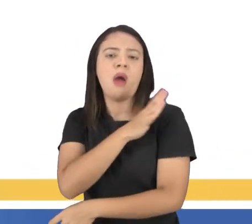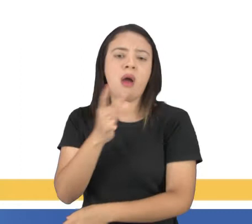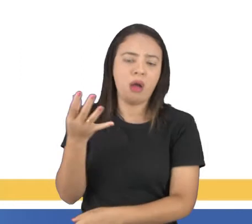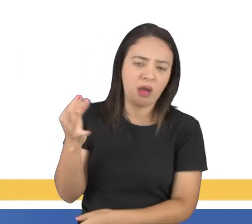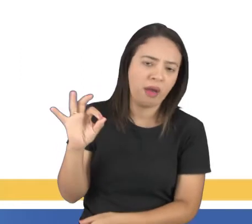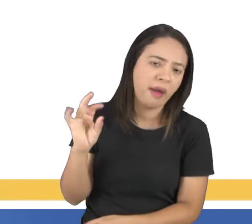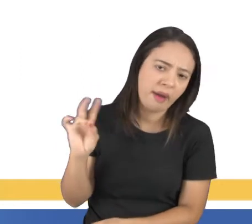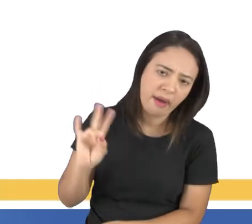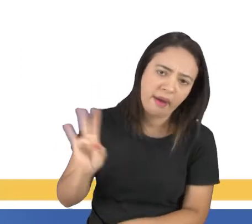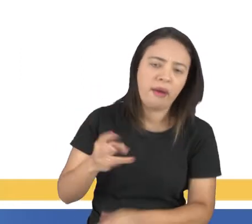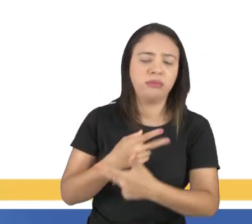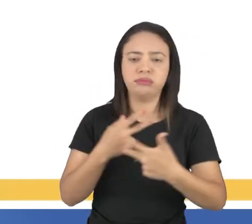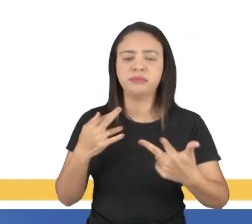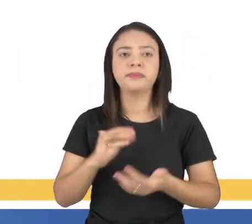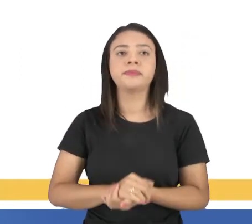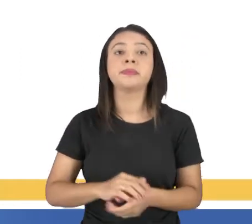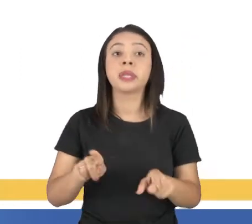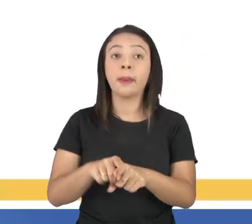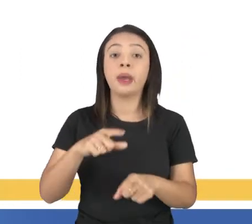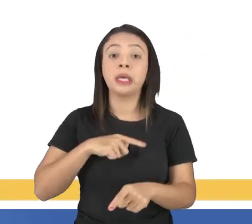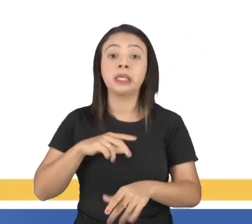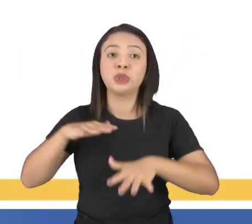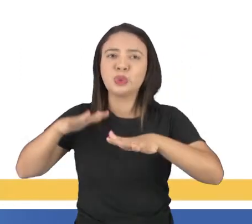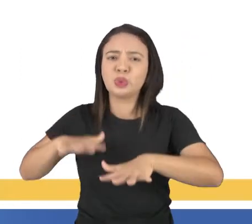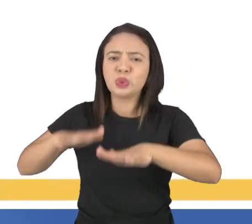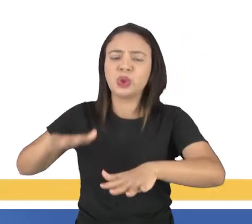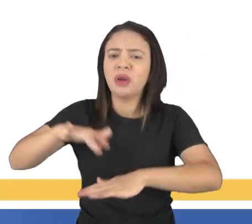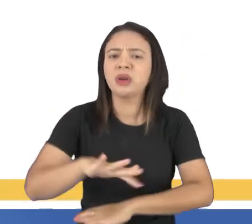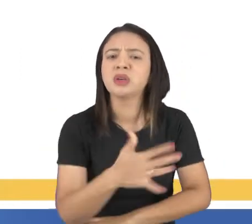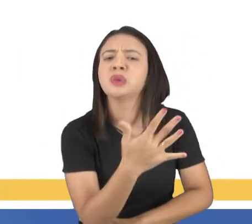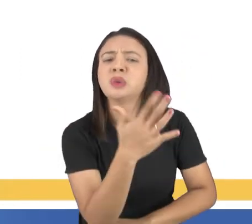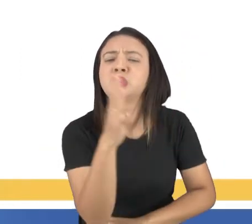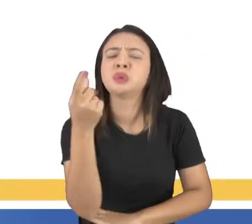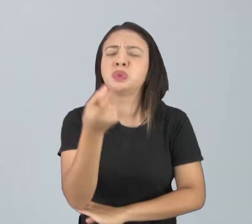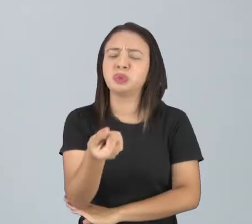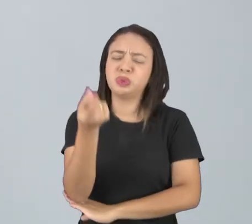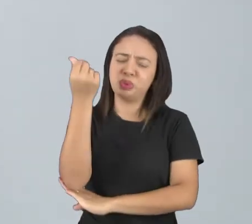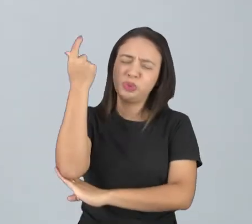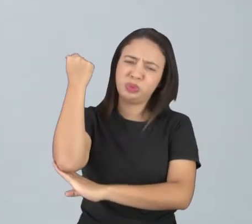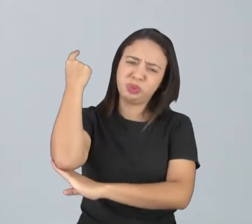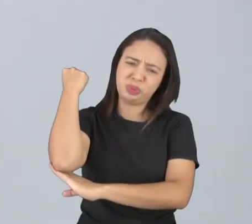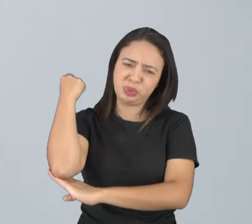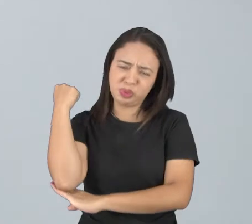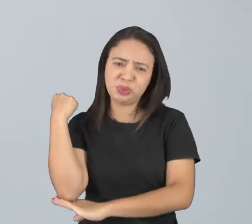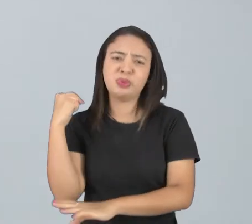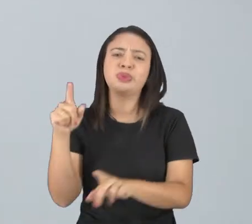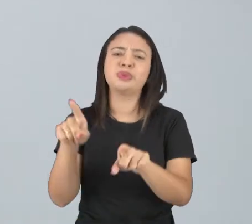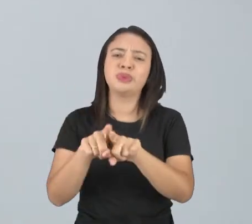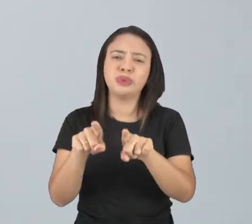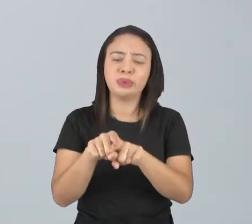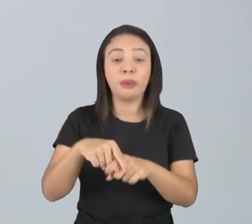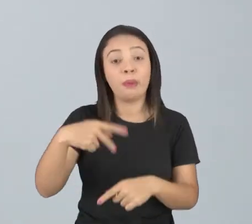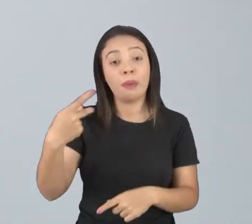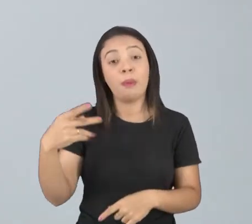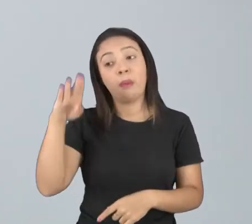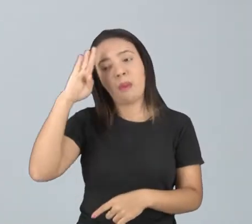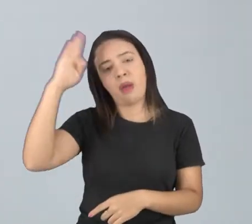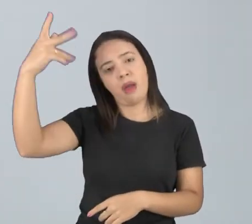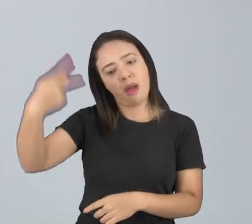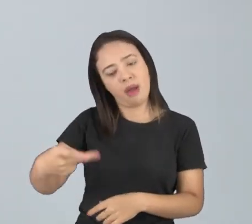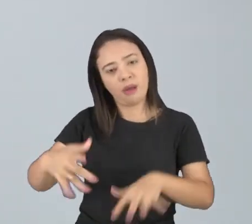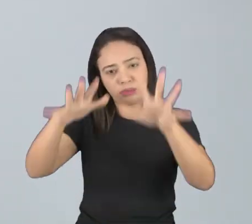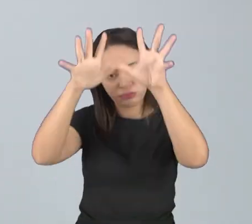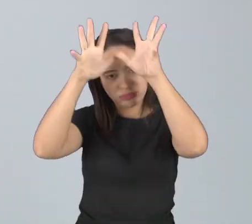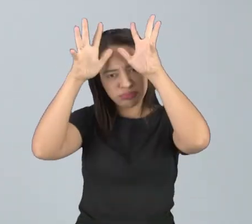aí a gente tem um movimento também ambiental, que é um movimento também muito antigo, que vem, principalmente aqui no nosso território acreano, vem